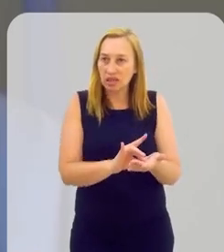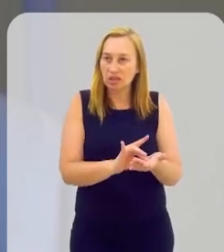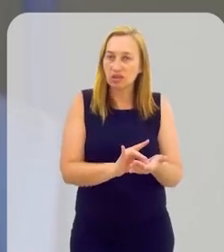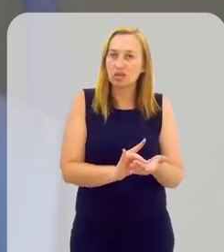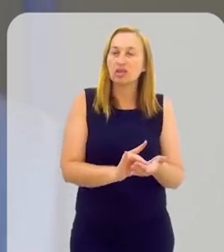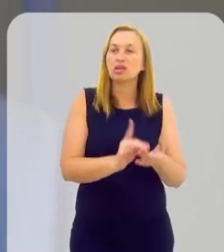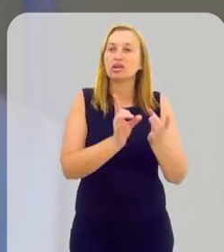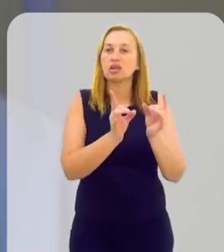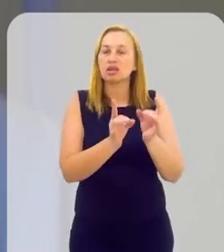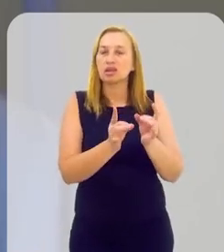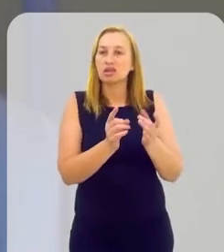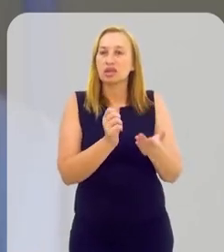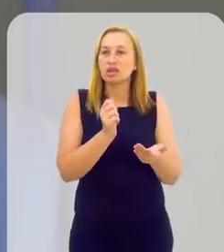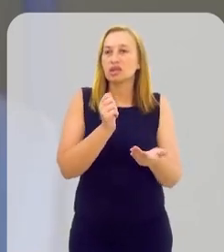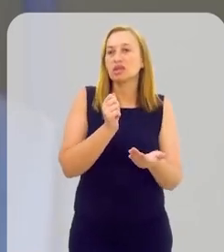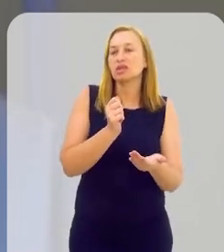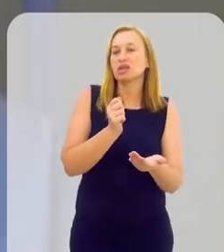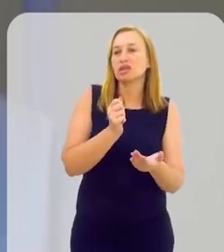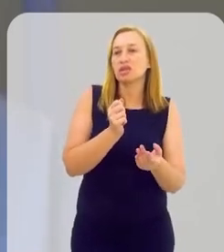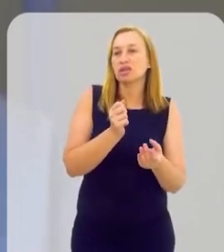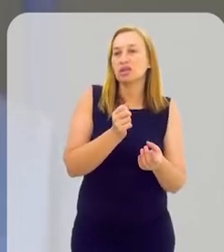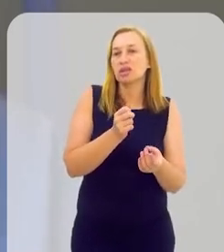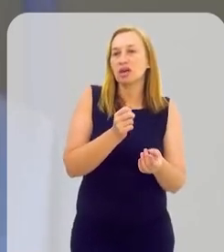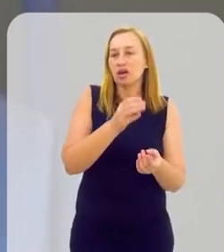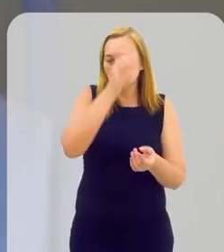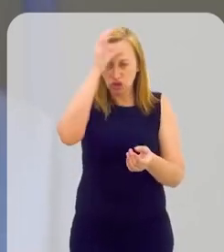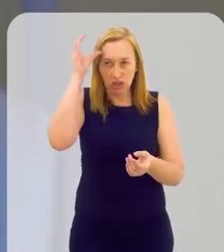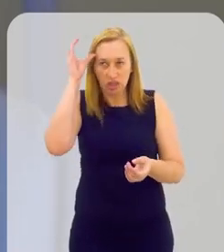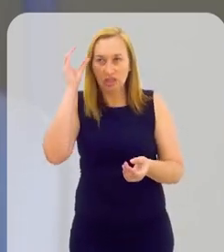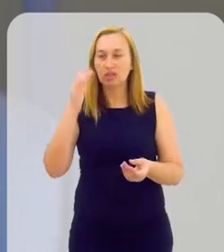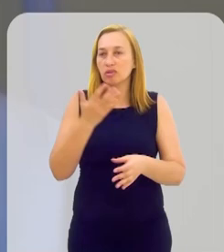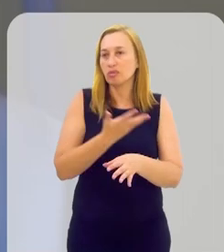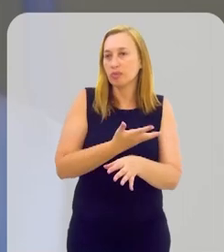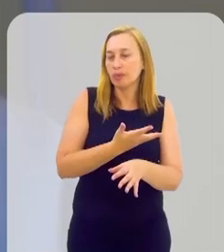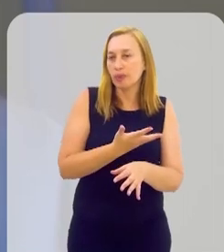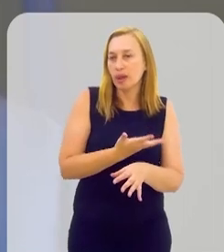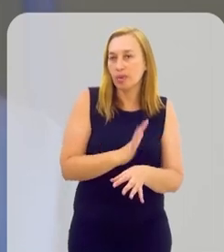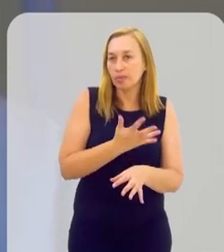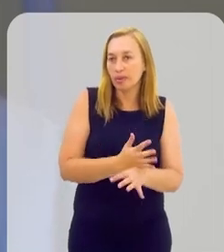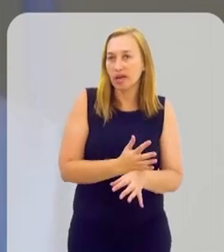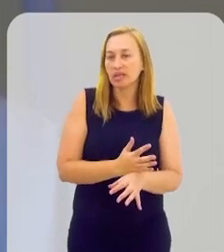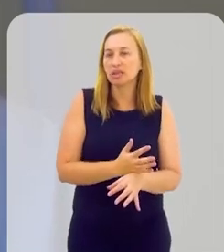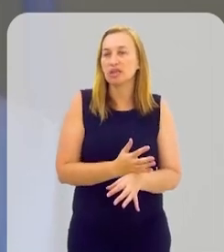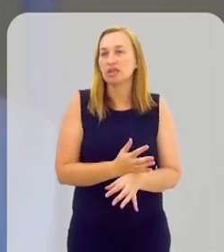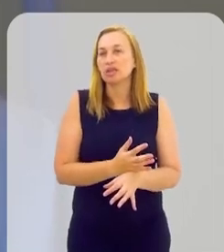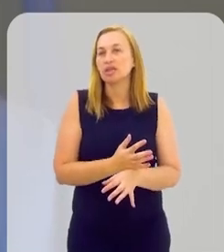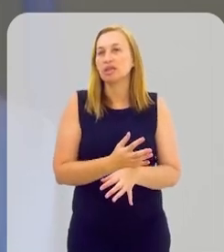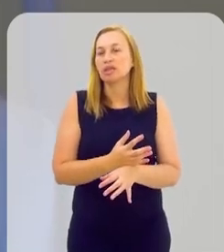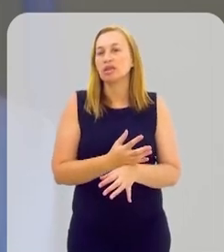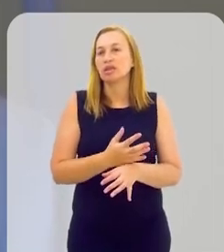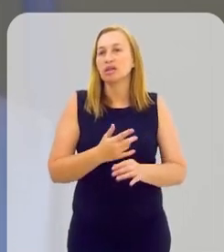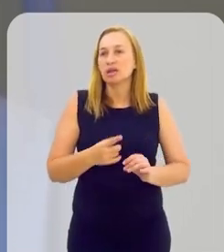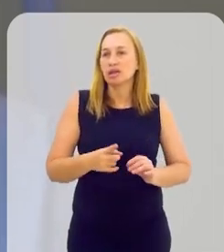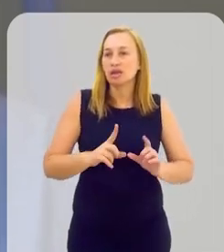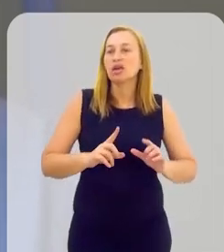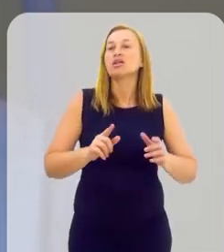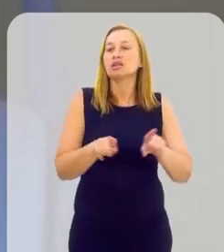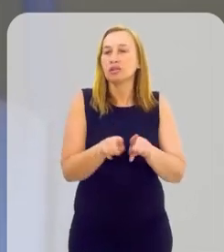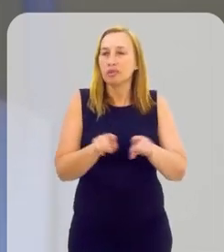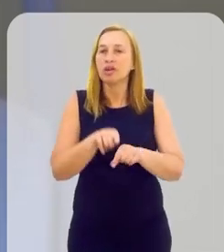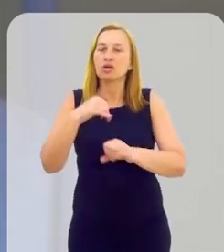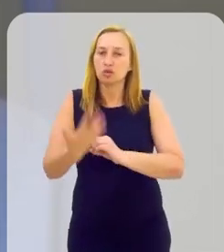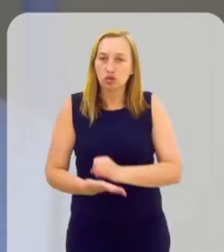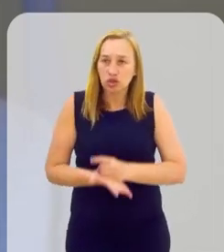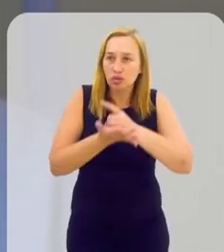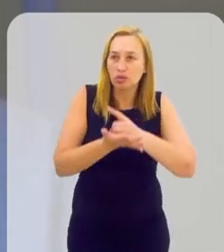compatível com a questão da realidade de atendimento do consumidor versus vis-à-vis uma praxis que permita a